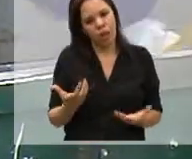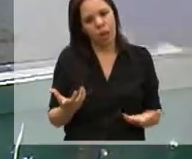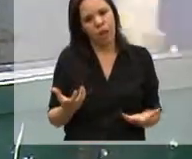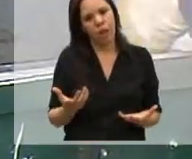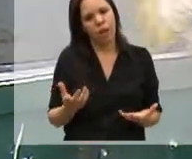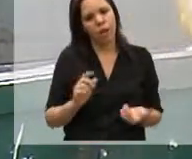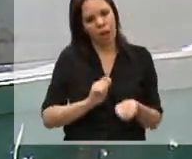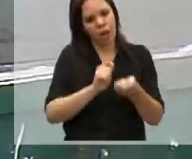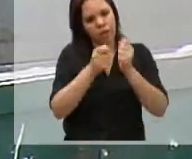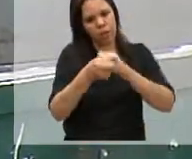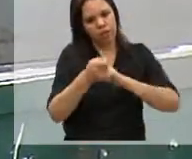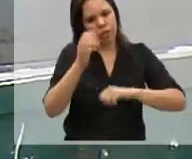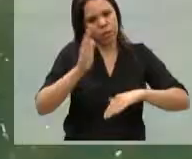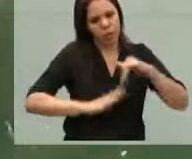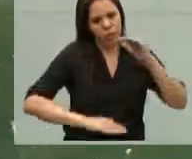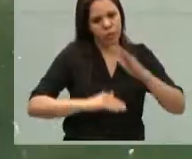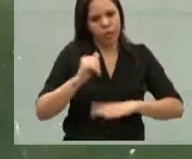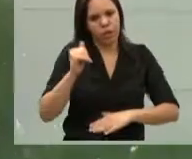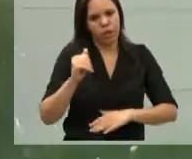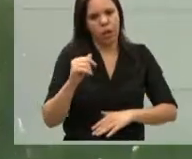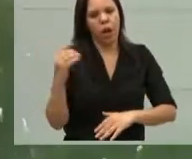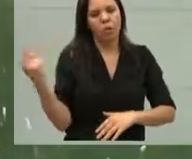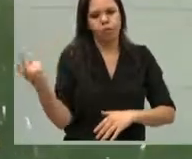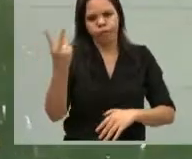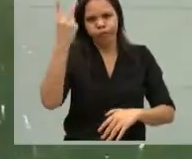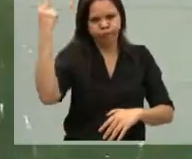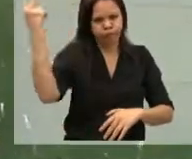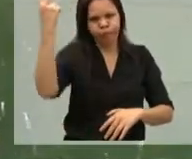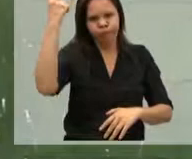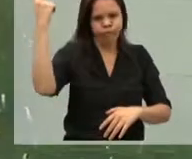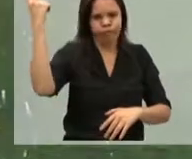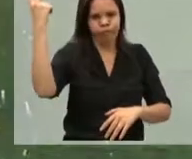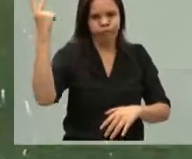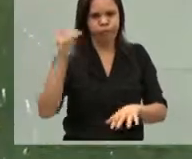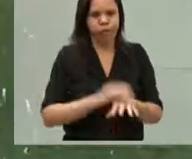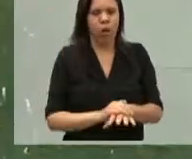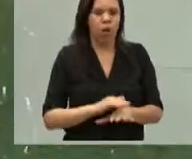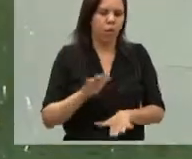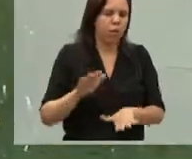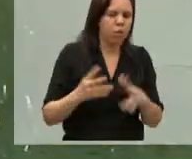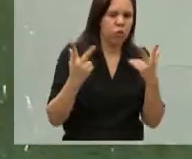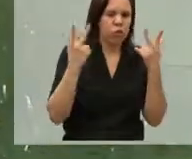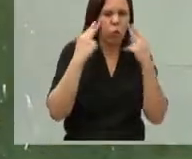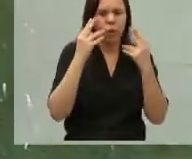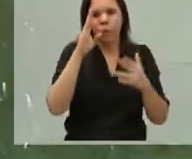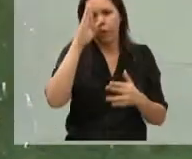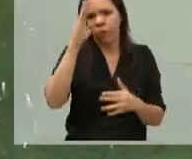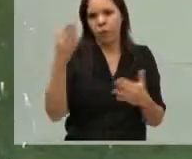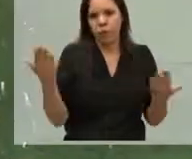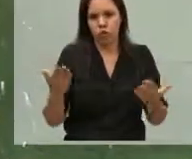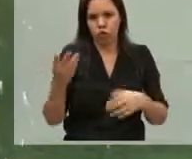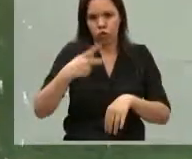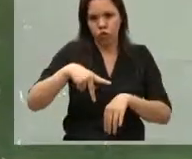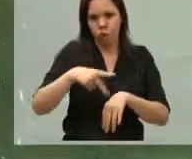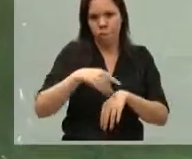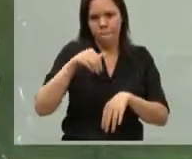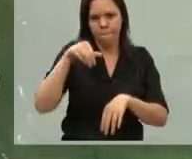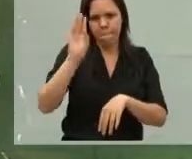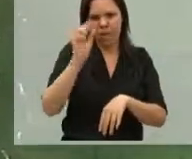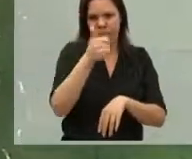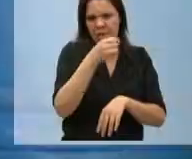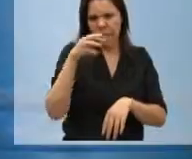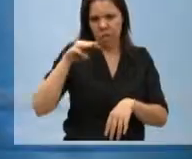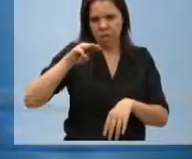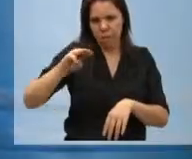requalificação profissional, ela tem um valor muito grande. Muito grande, porque normalmente, principalmente hoje, num país com mais de 13 milhões